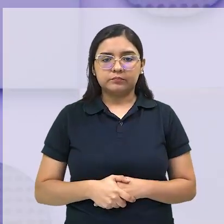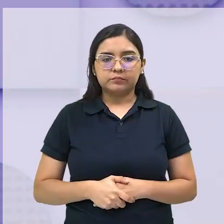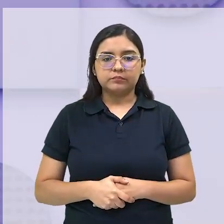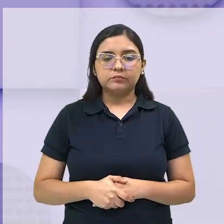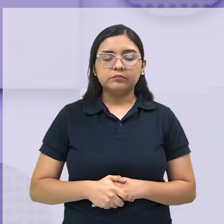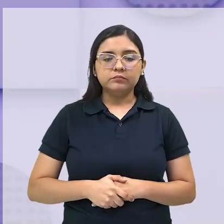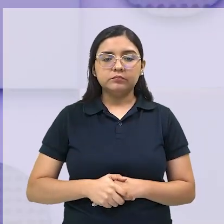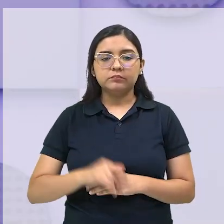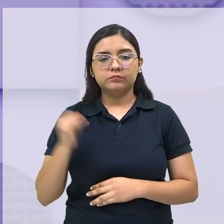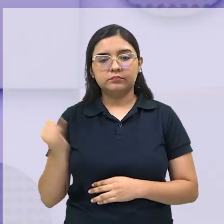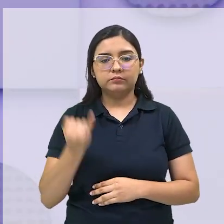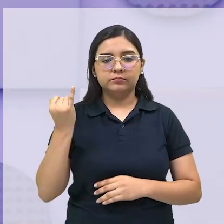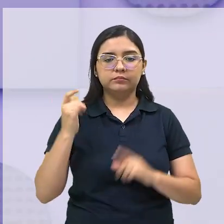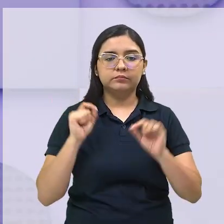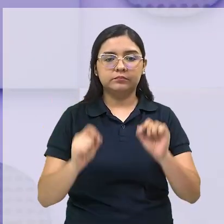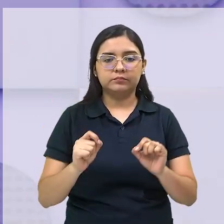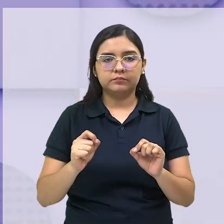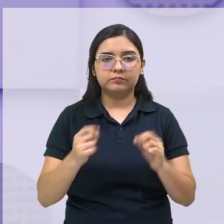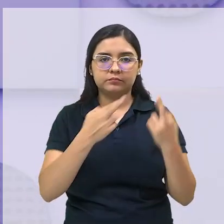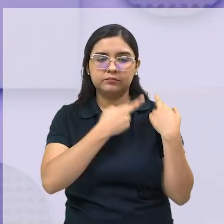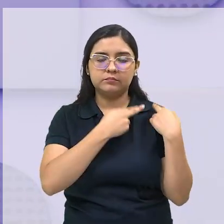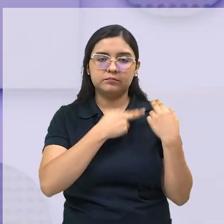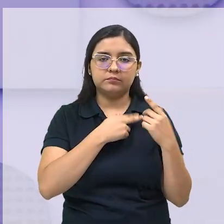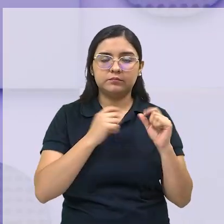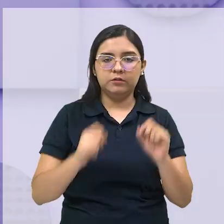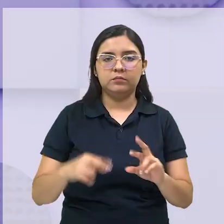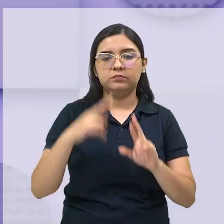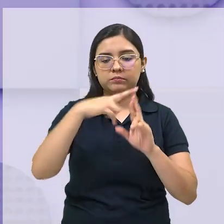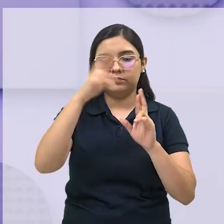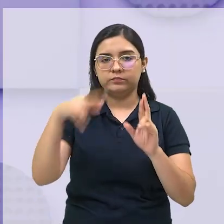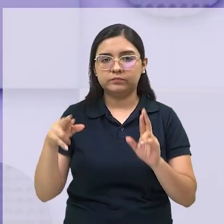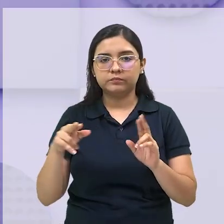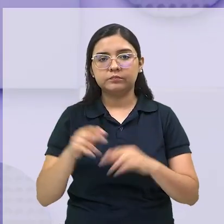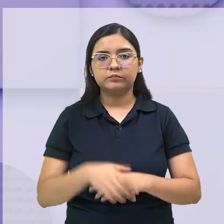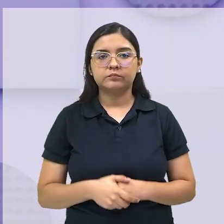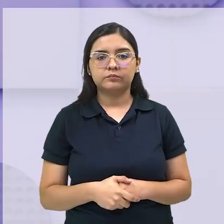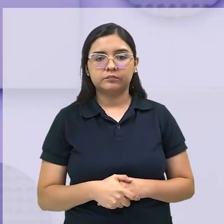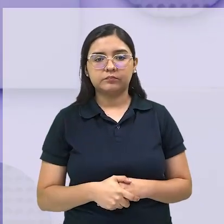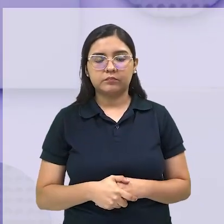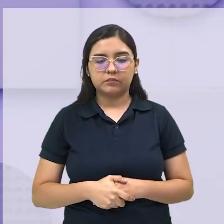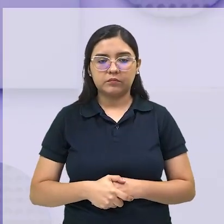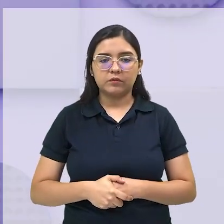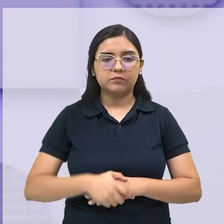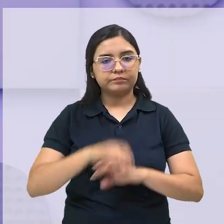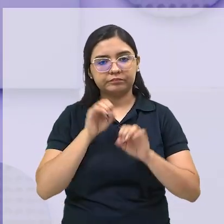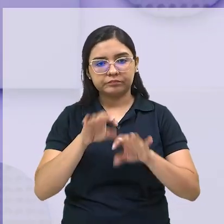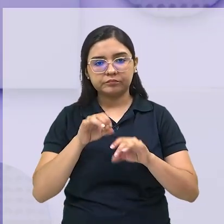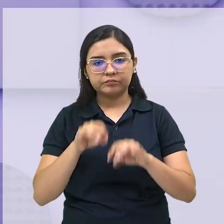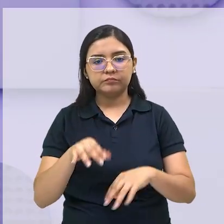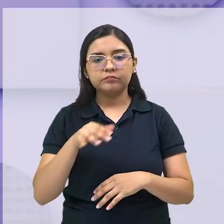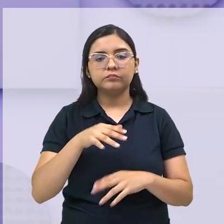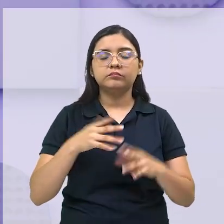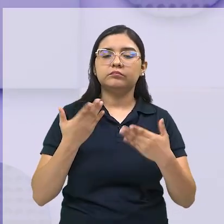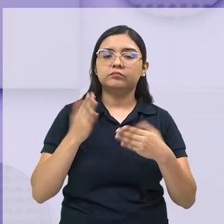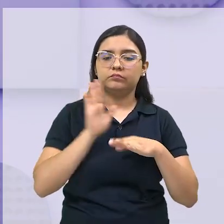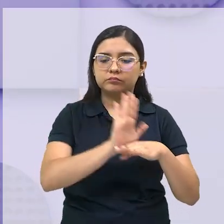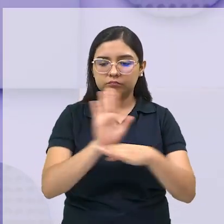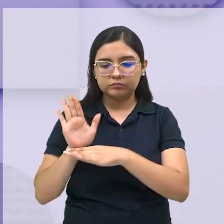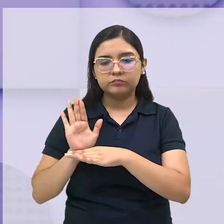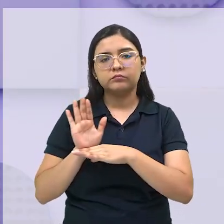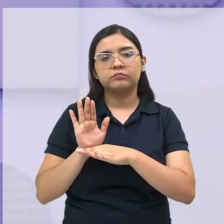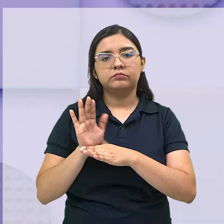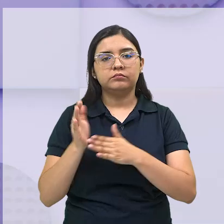o papel das religiões como escolas de humanidade. Seja na assistência aos mais